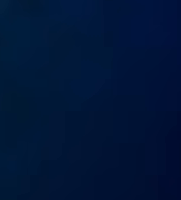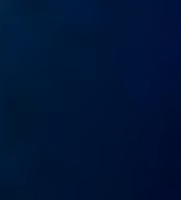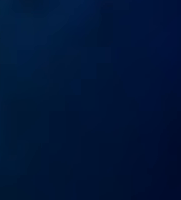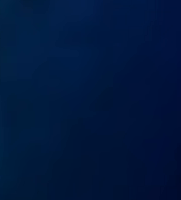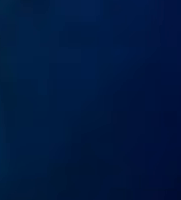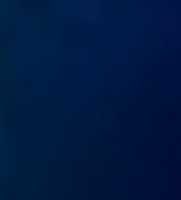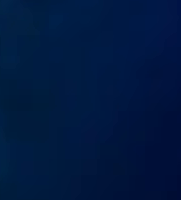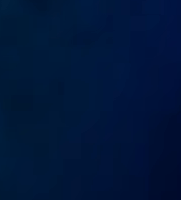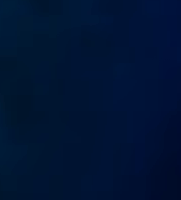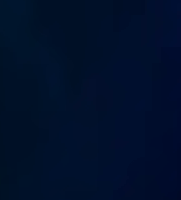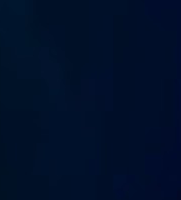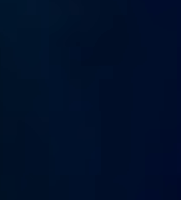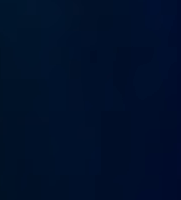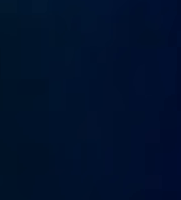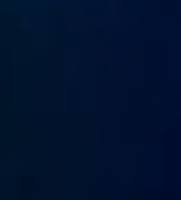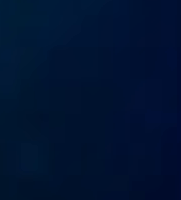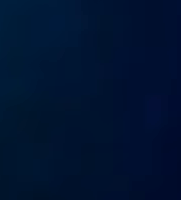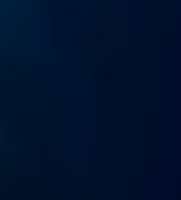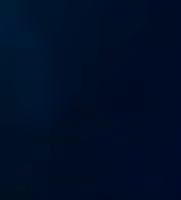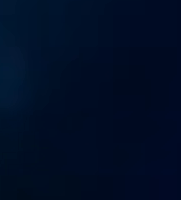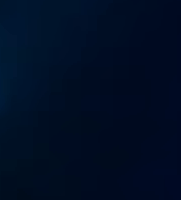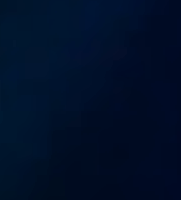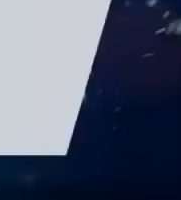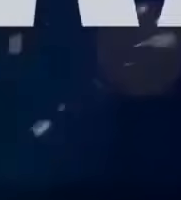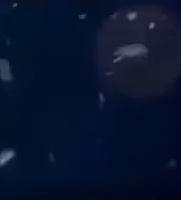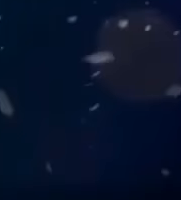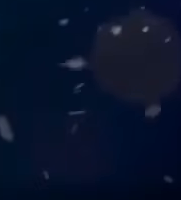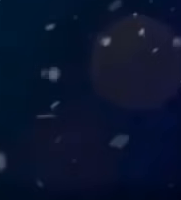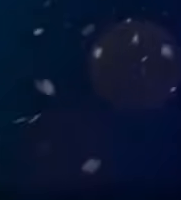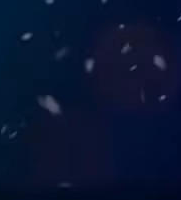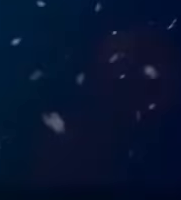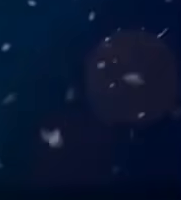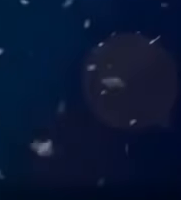só Jesus aqui do que ser adorado